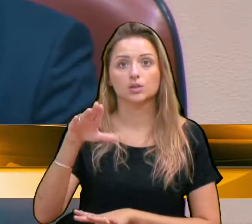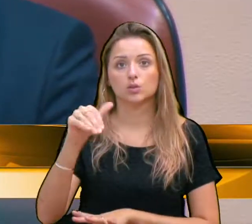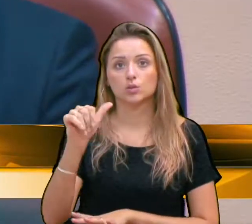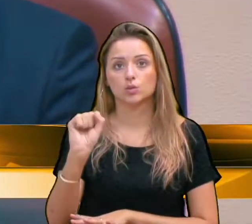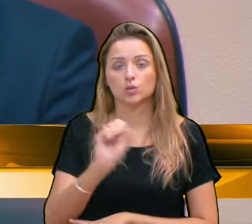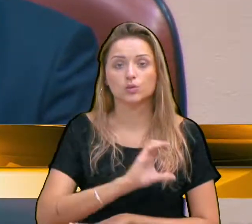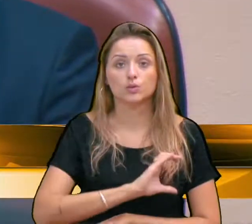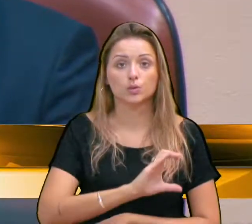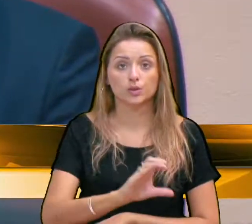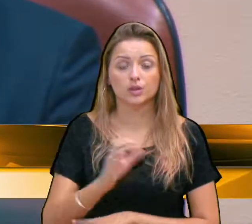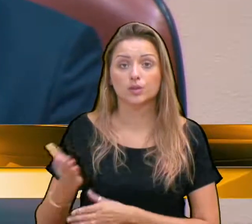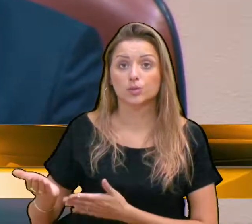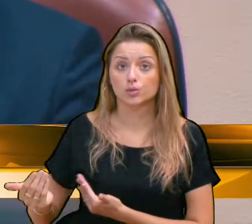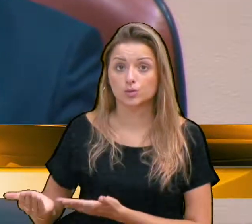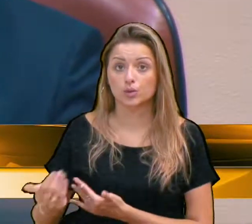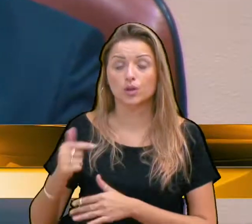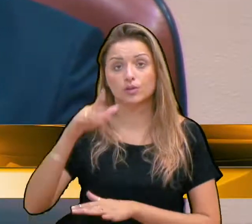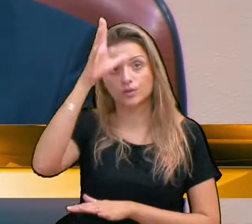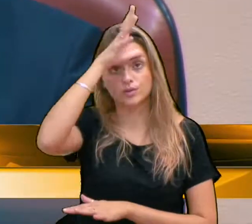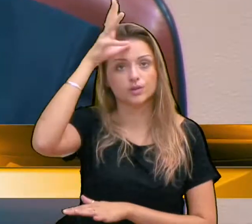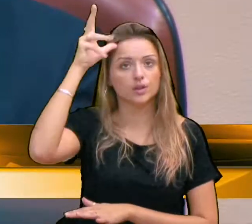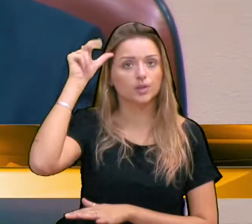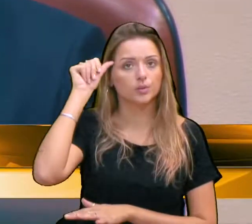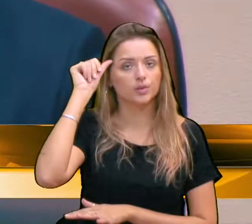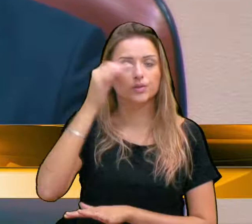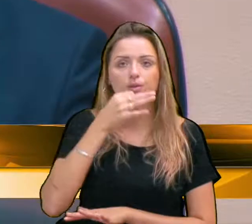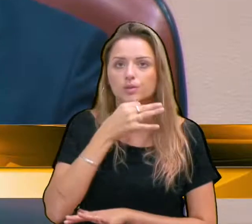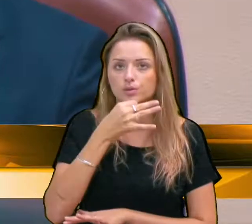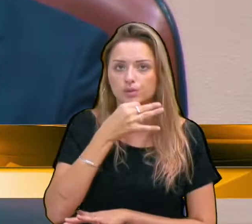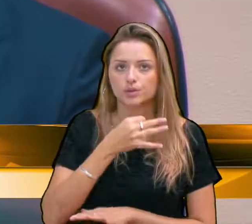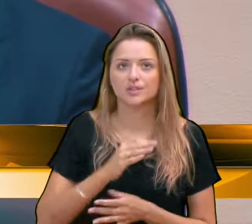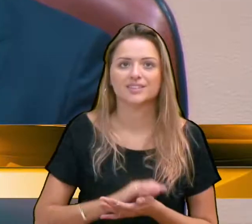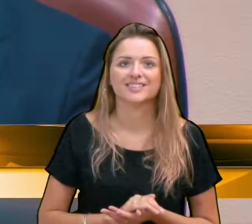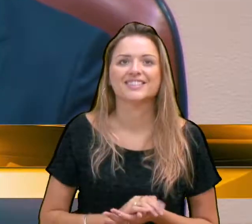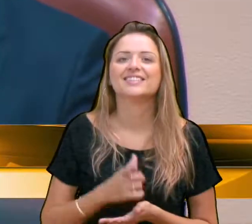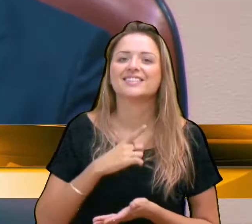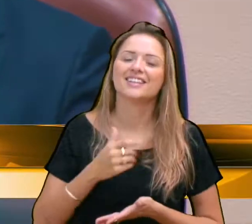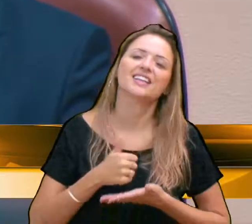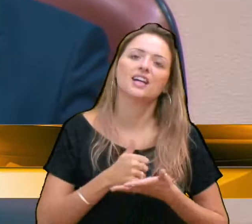da Coordenadoria da Juventude da Prefeitura de Caxias do Sul. Contem